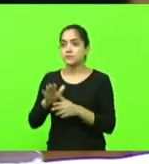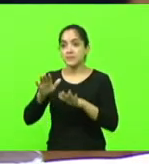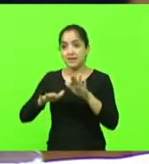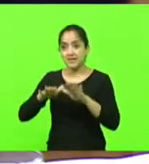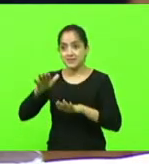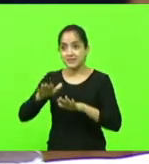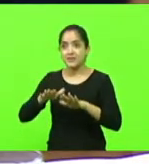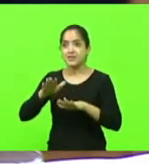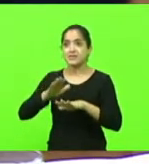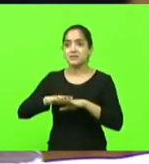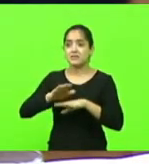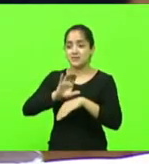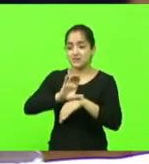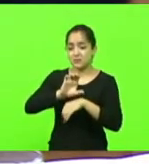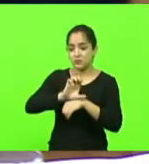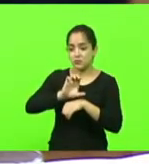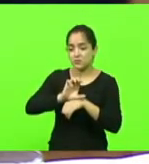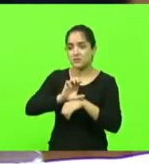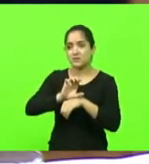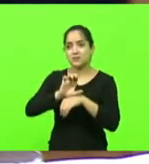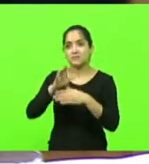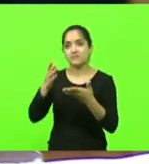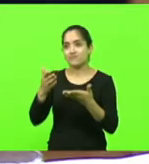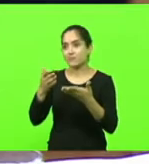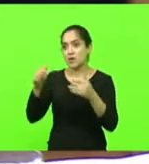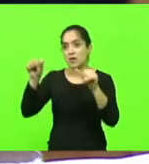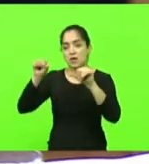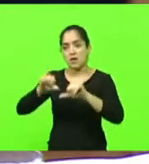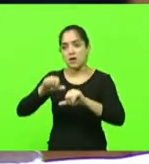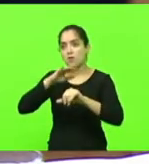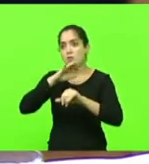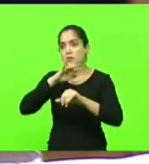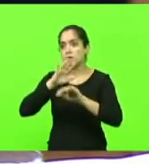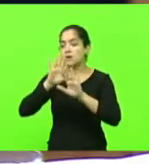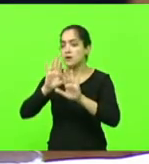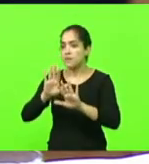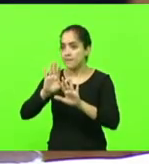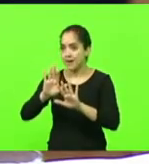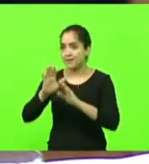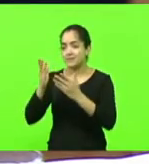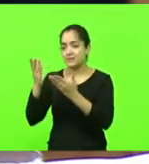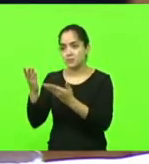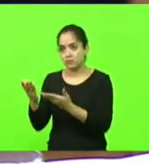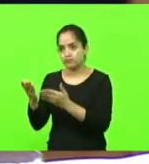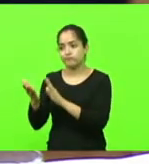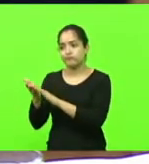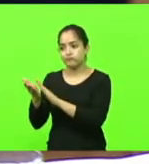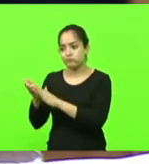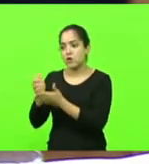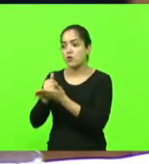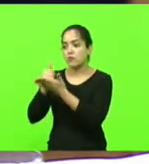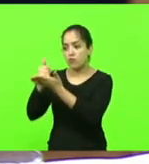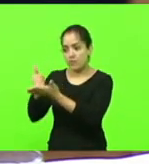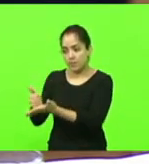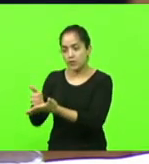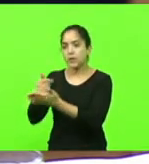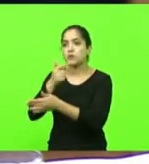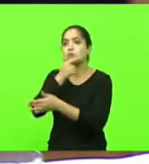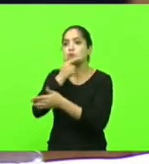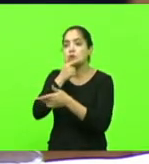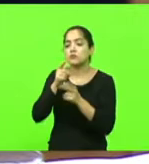é desastrosa, desastrosa. Então, está de parabéns, tem o meu voto de louvor, né, que o queijo possa ser